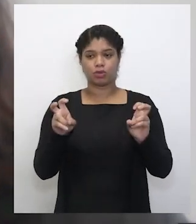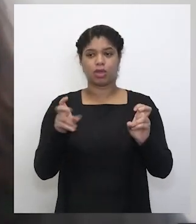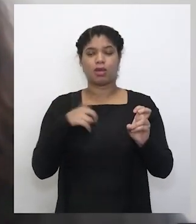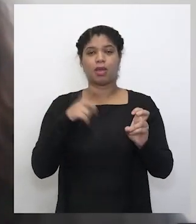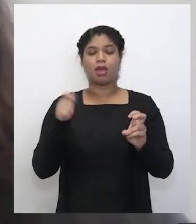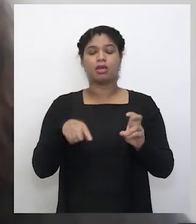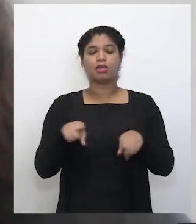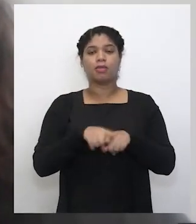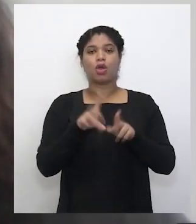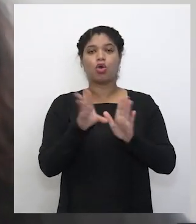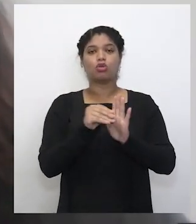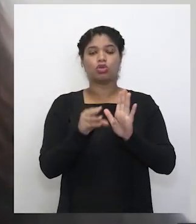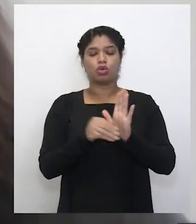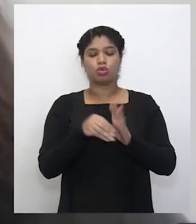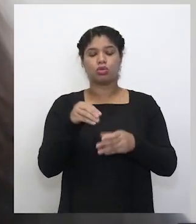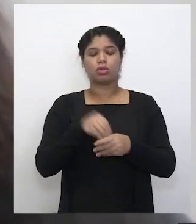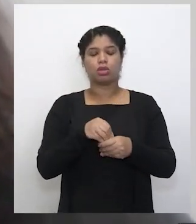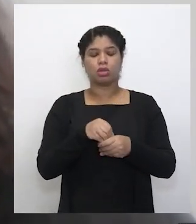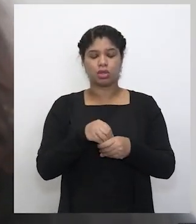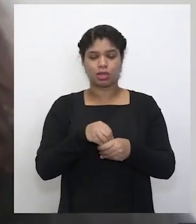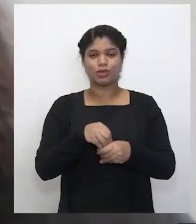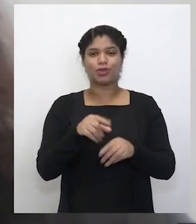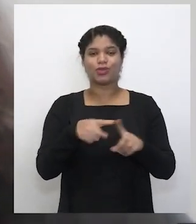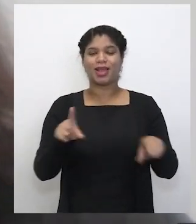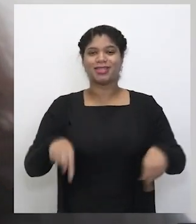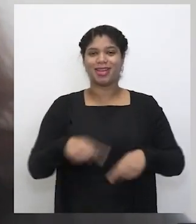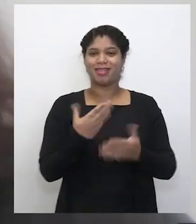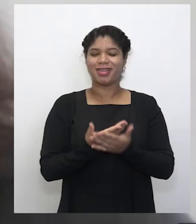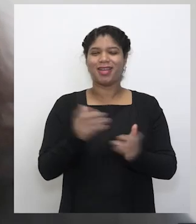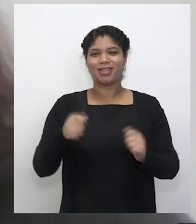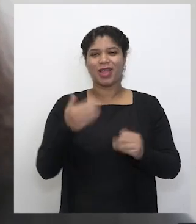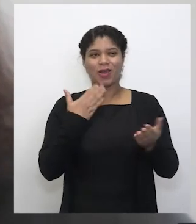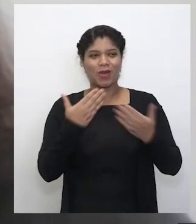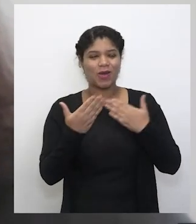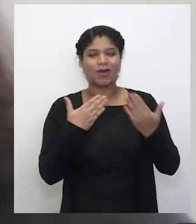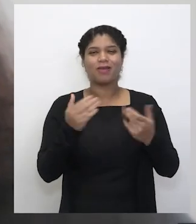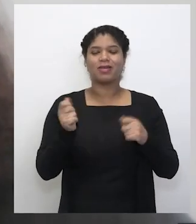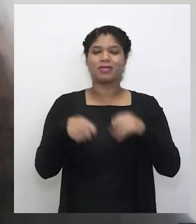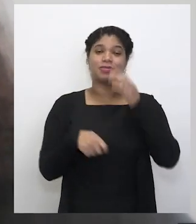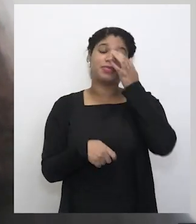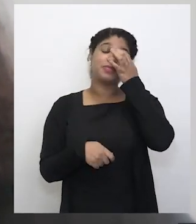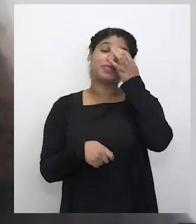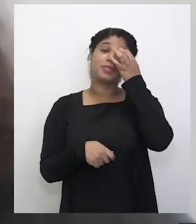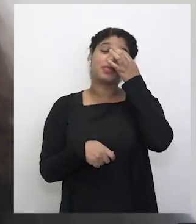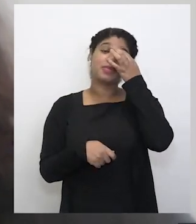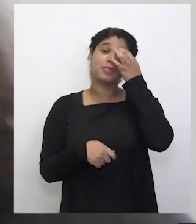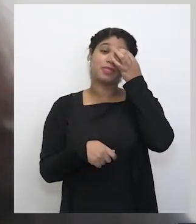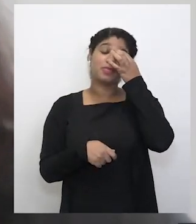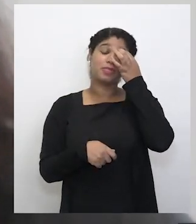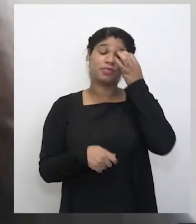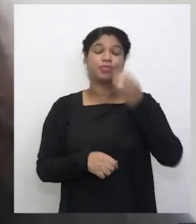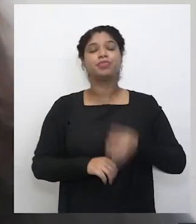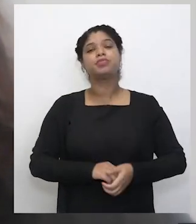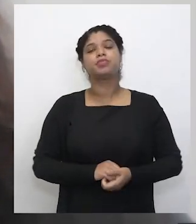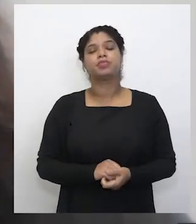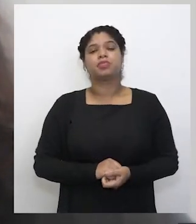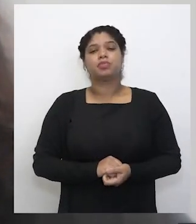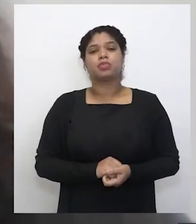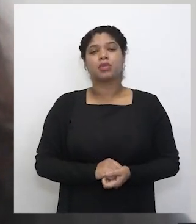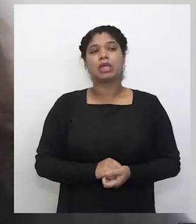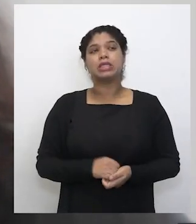esse conteúdo para a sala de aula, e debatam, e conversem, e falem, e que isso esteja dentro